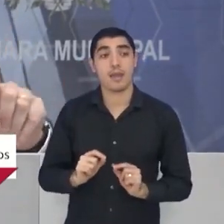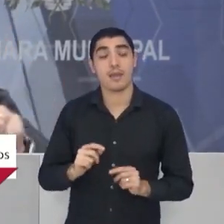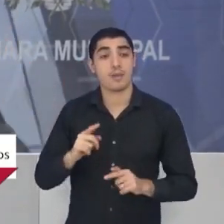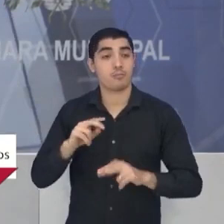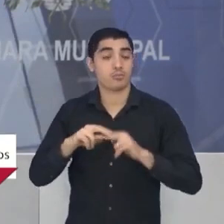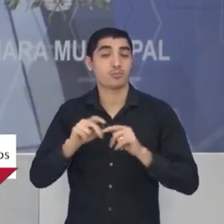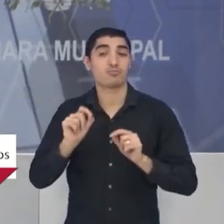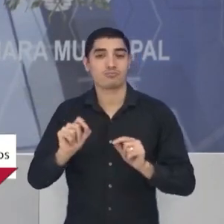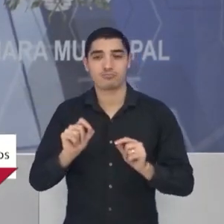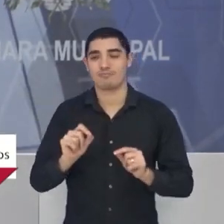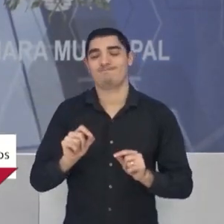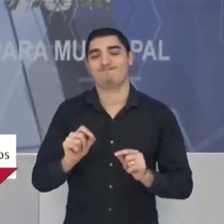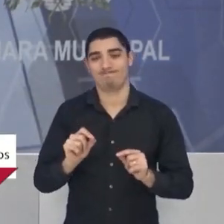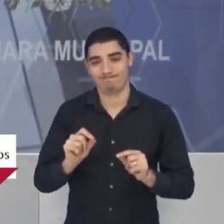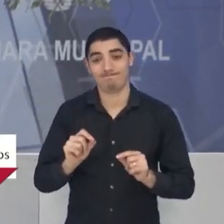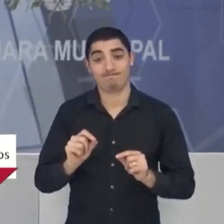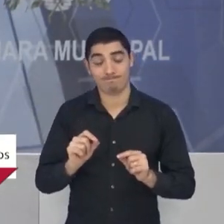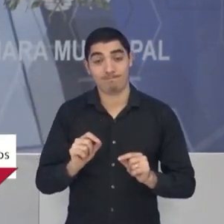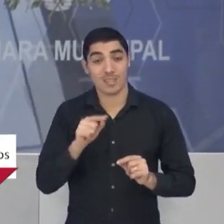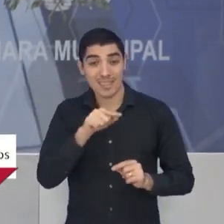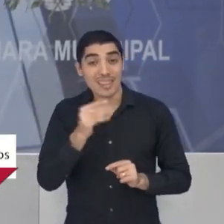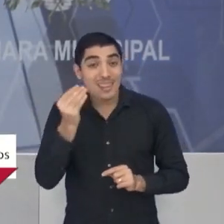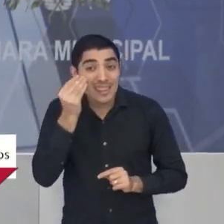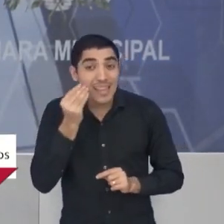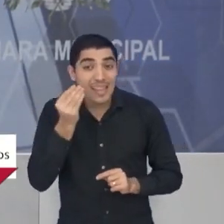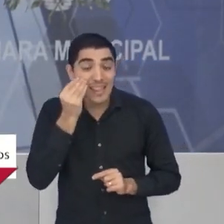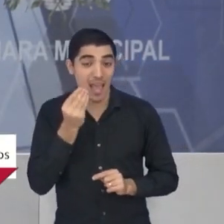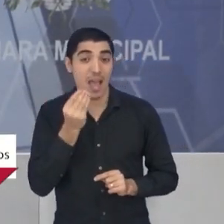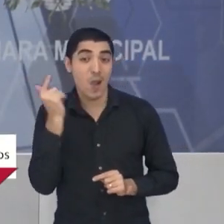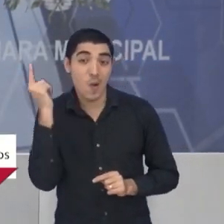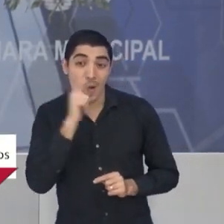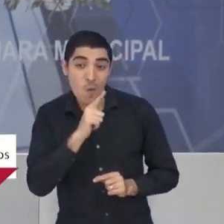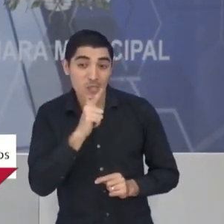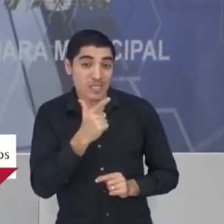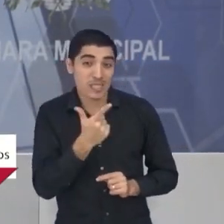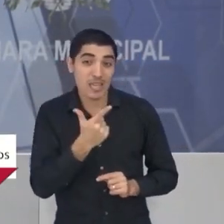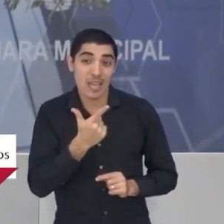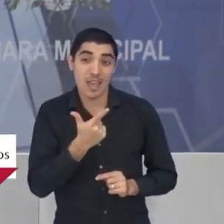final você tem uma recuperação de 2%